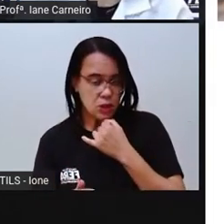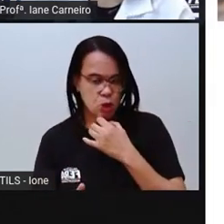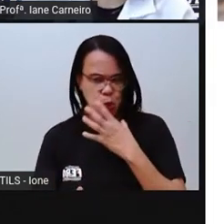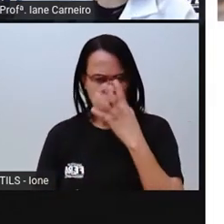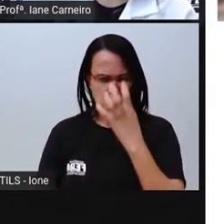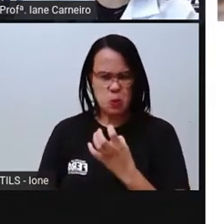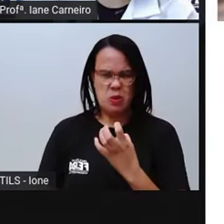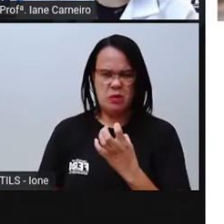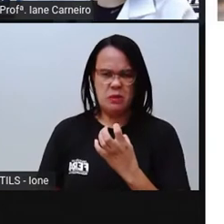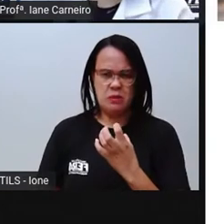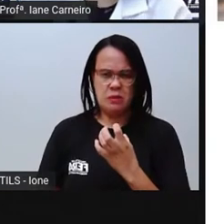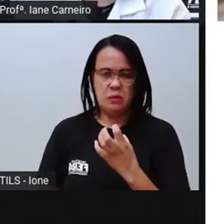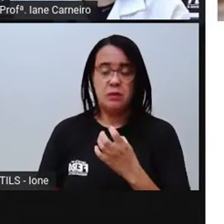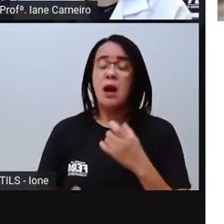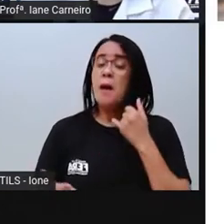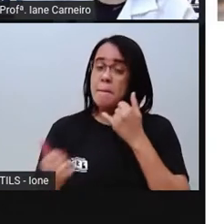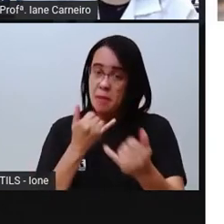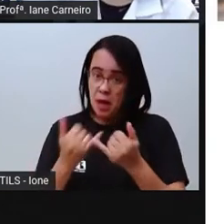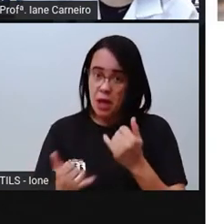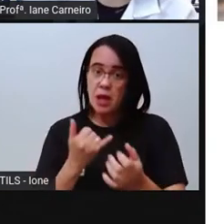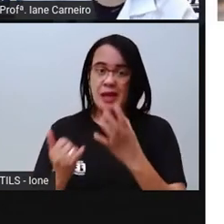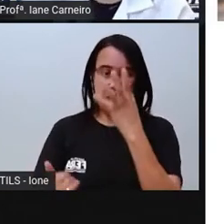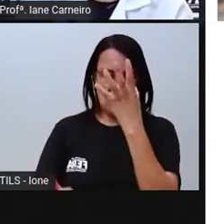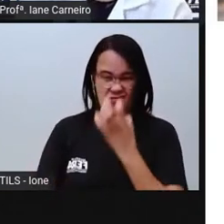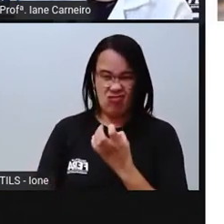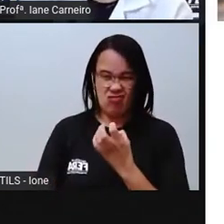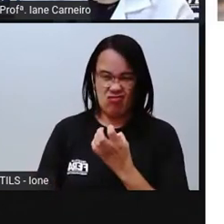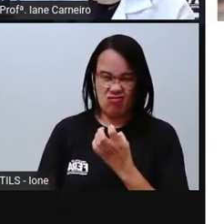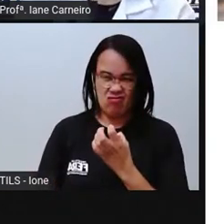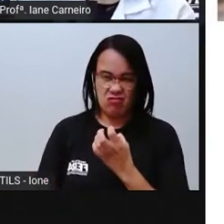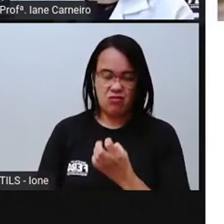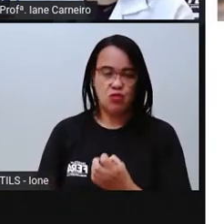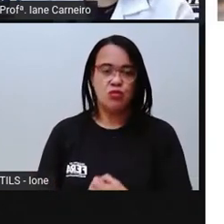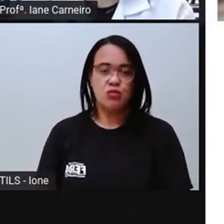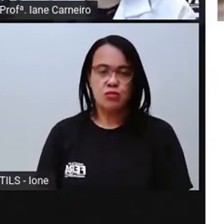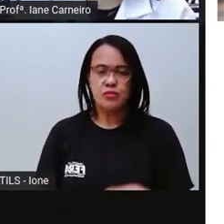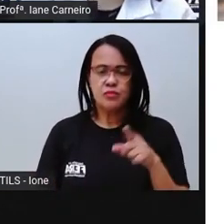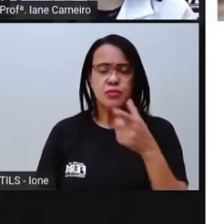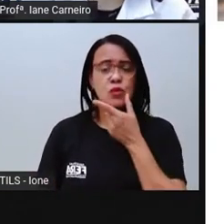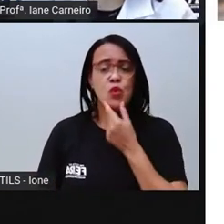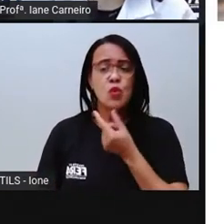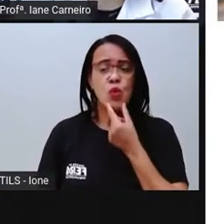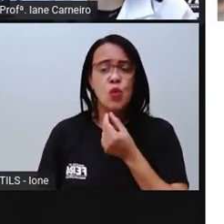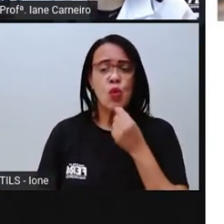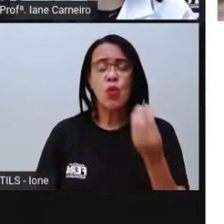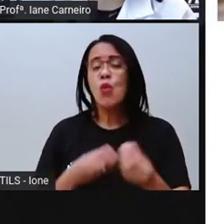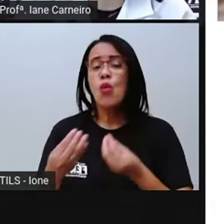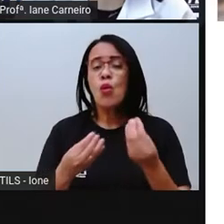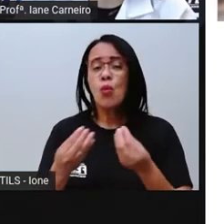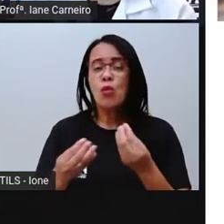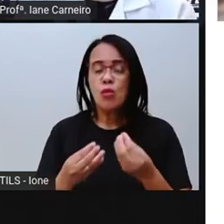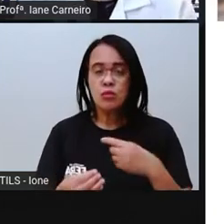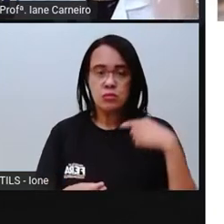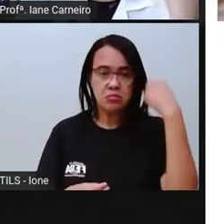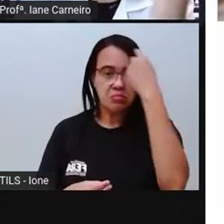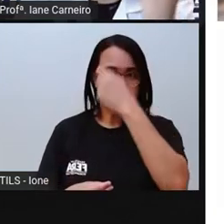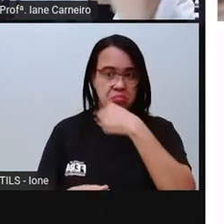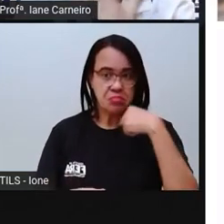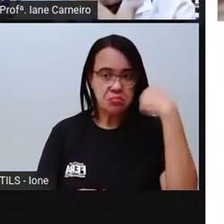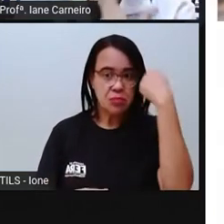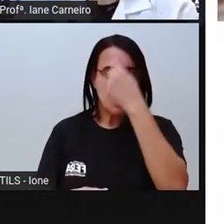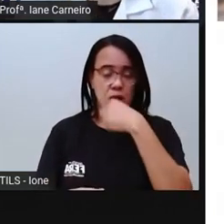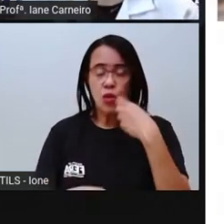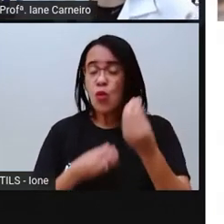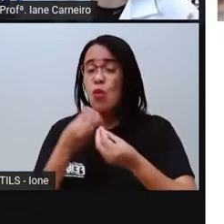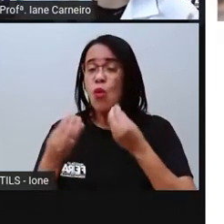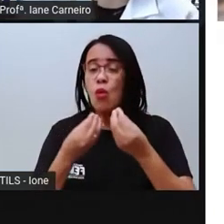Ele parece estar zangado, né? Furioso. E o menino, como é que tá a fisionomia, né? O